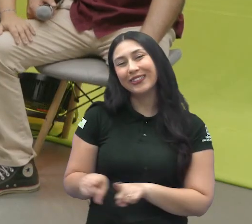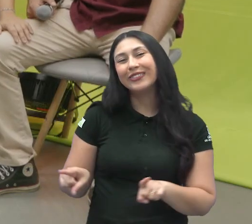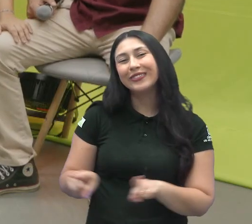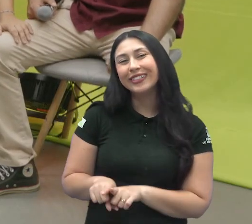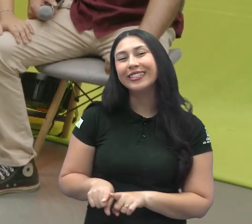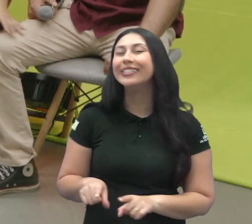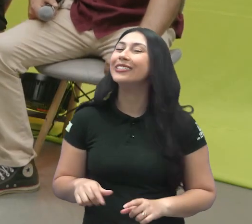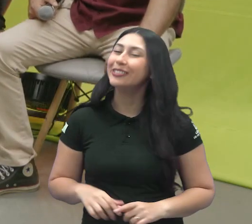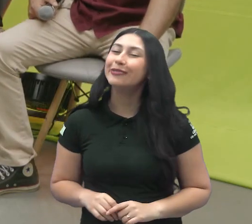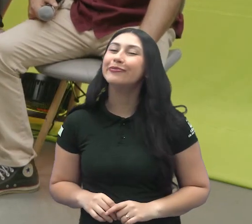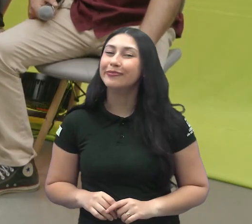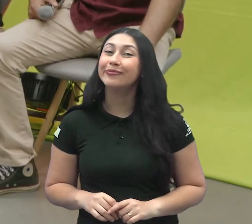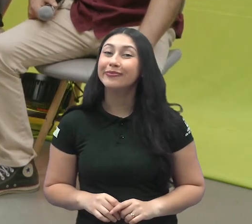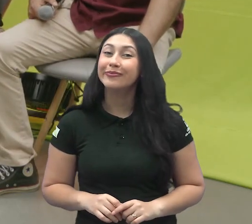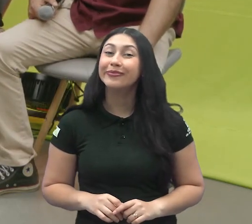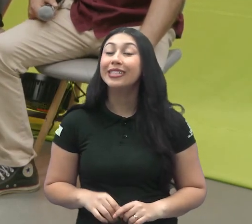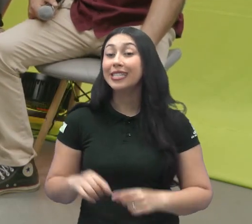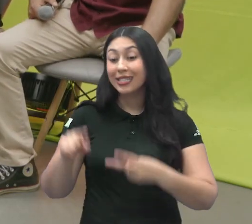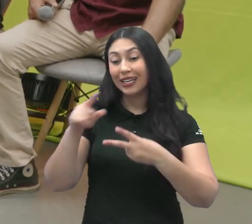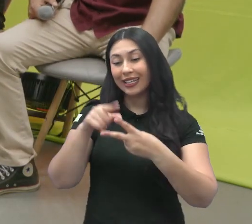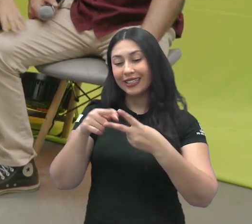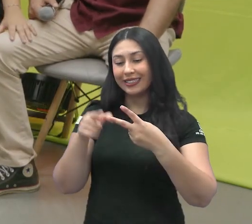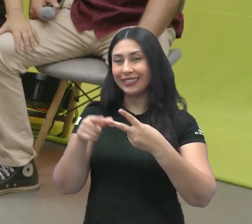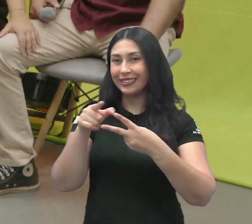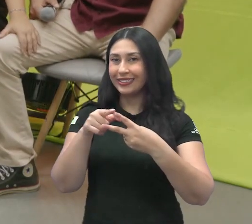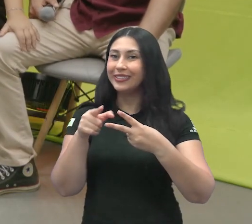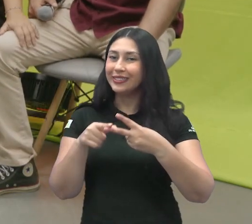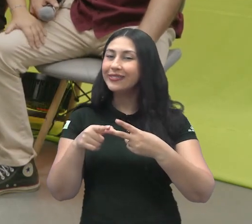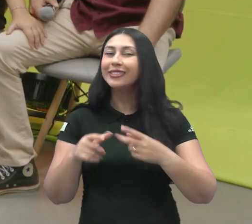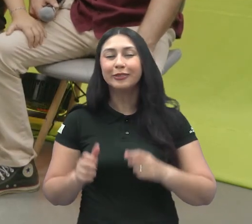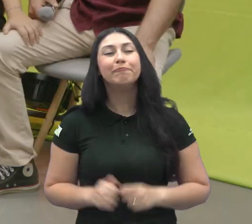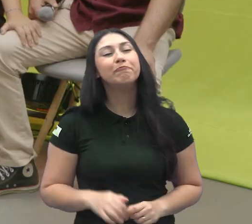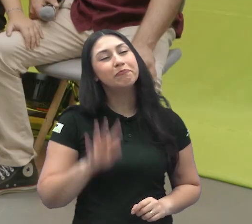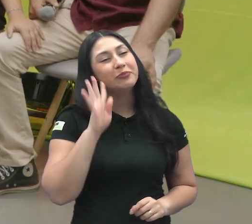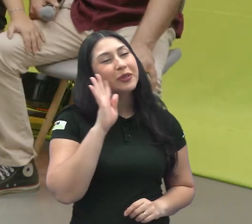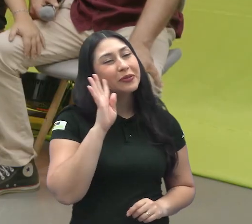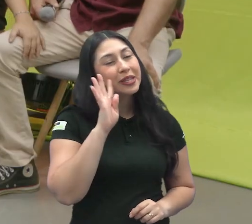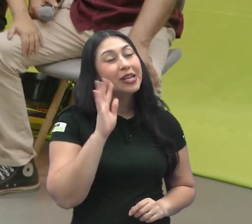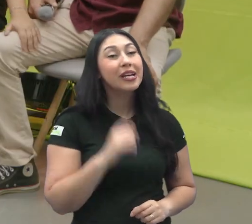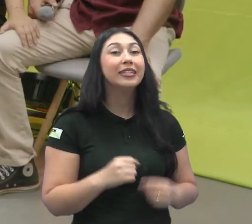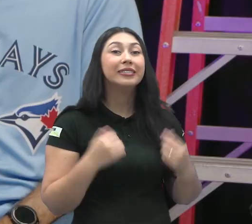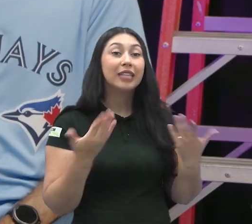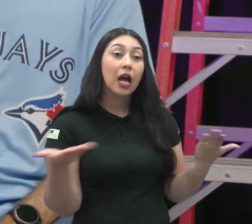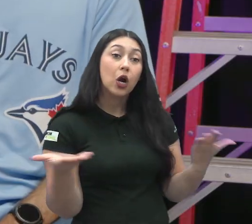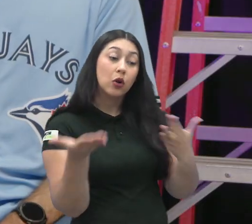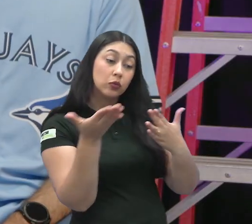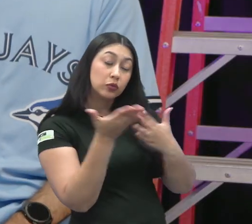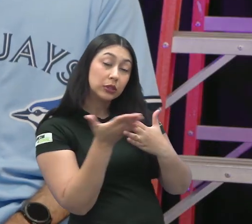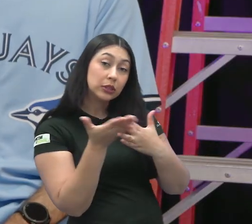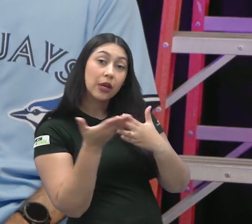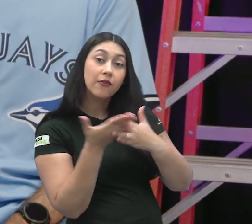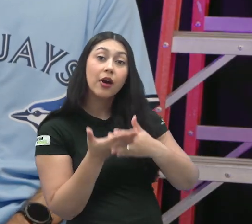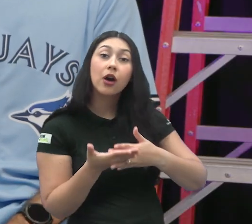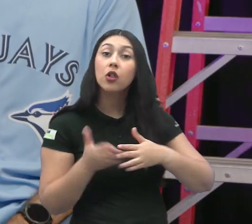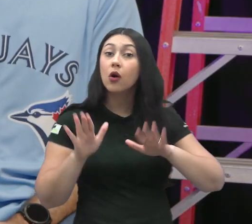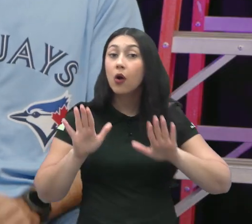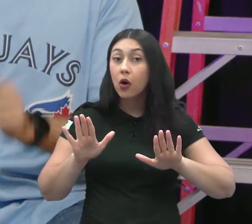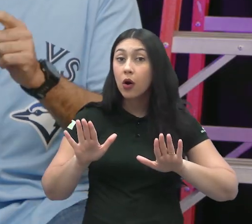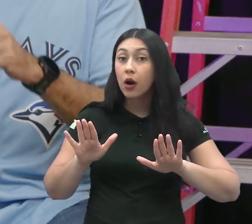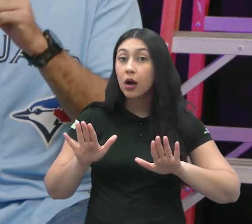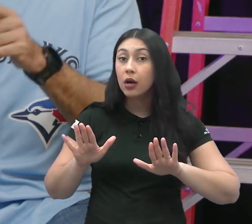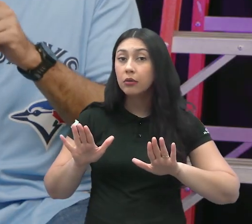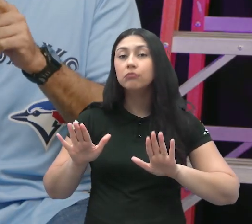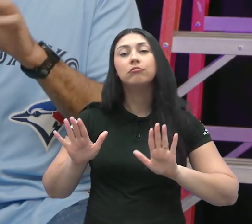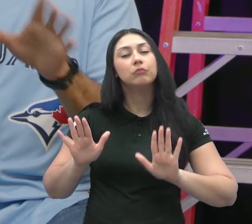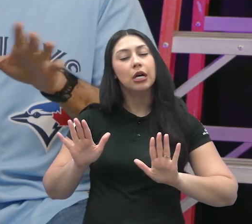Isso aí. Então, é o interlúdio e Eu Sinto Muito. Bacana. Então, a gente vai para a nossa primeira pausa, Edu. Então, a gente vai, primeiro,